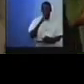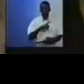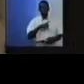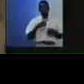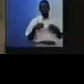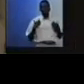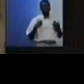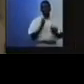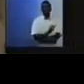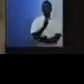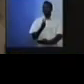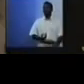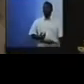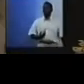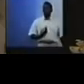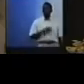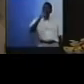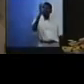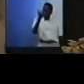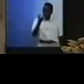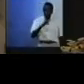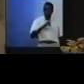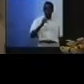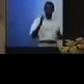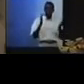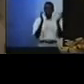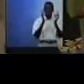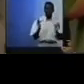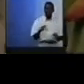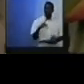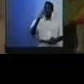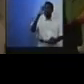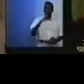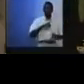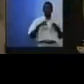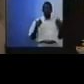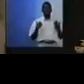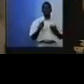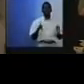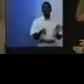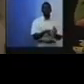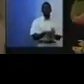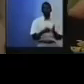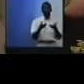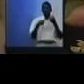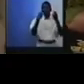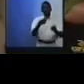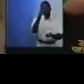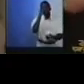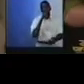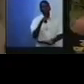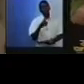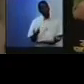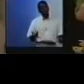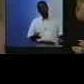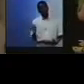porque está acostumando o seu coração com o pecado, está se acostumando com a mentira, com o ódio,